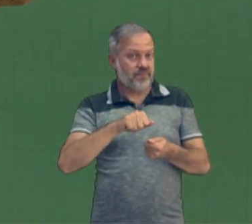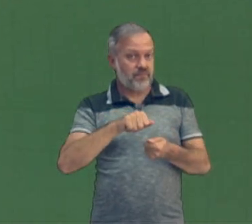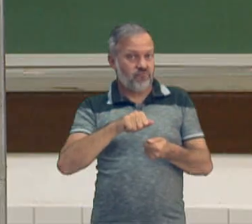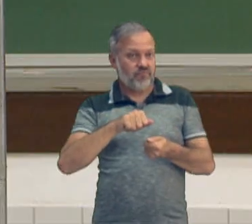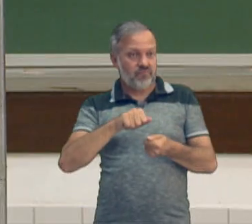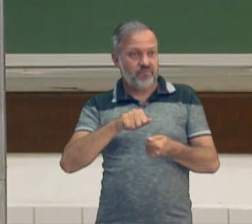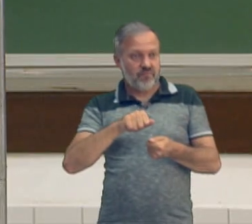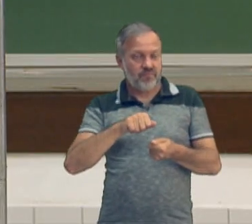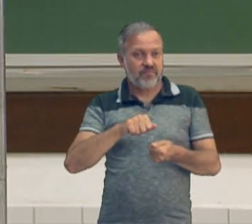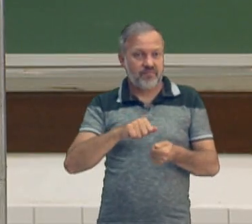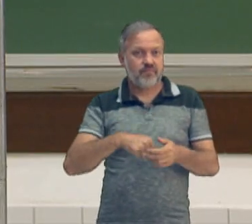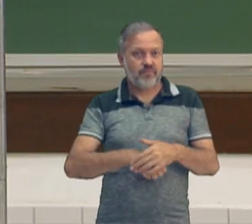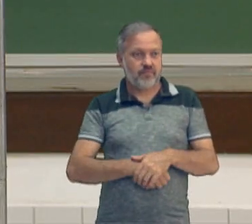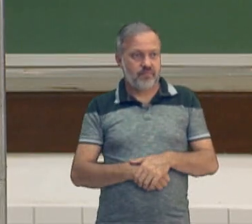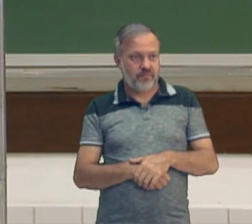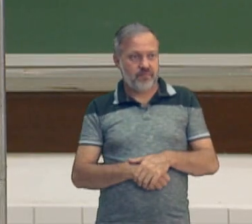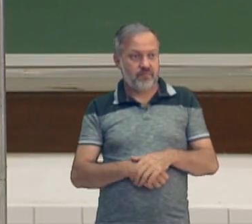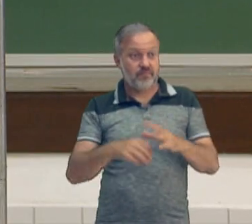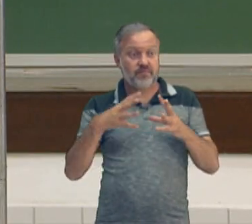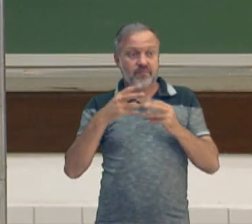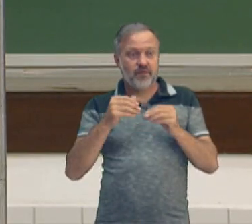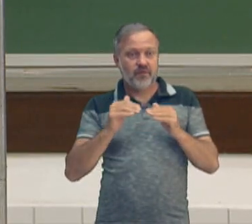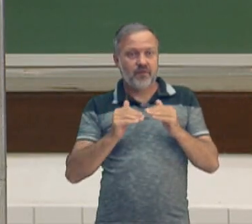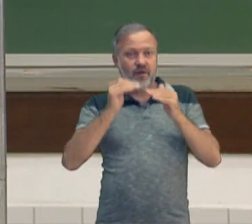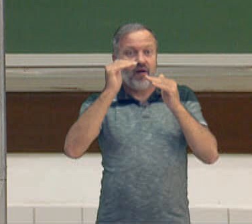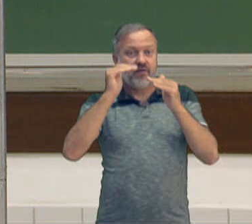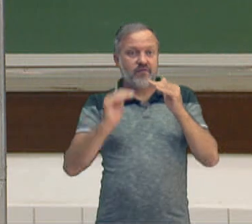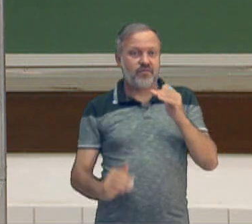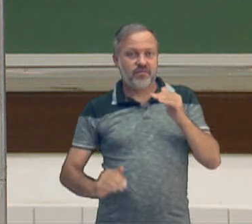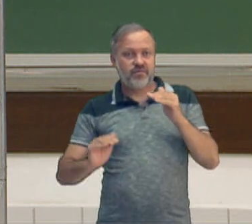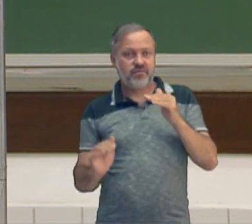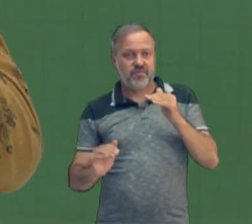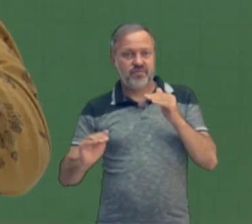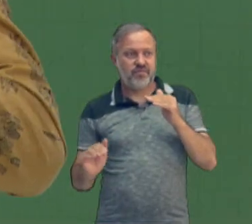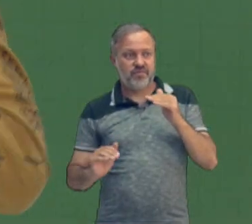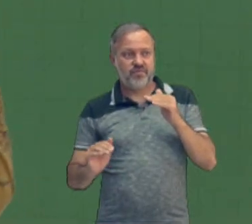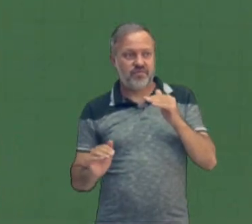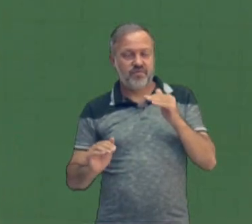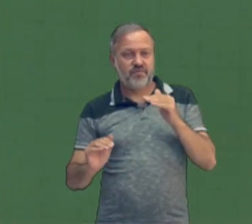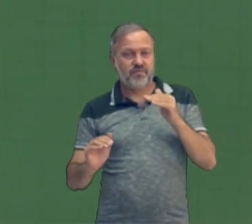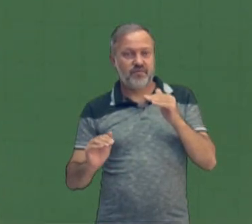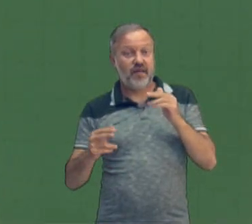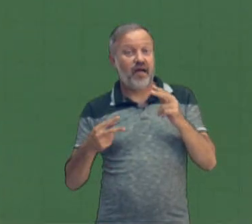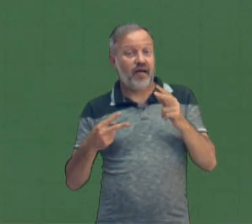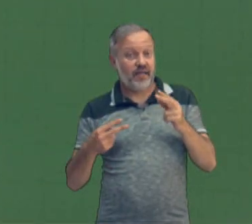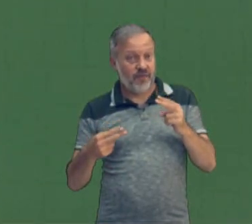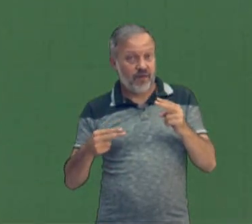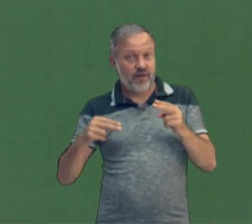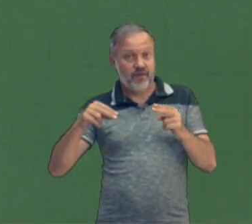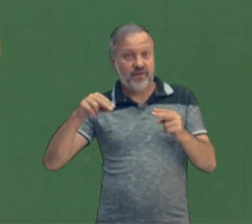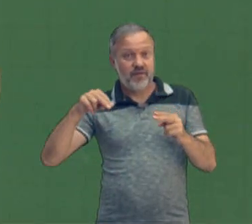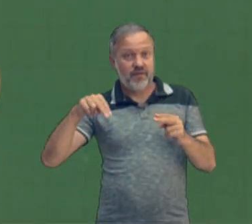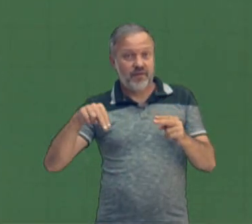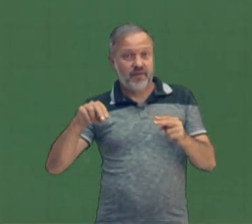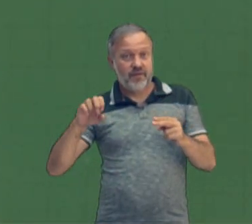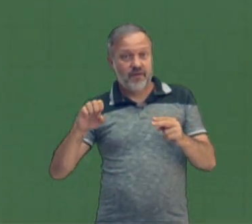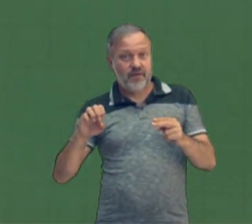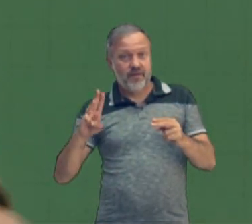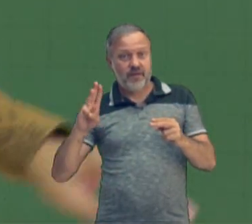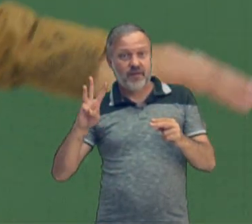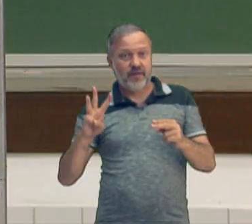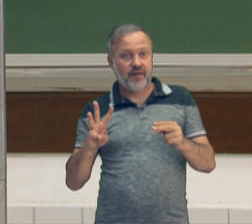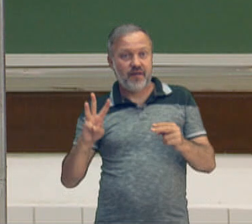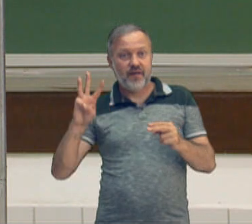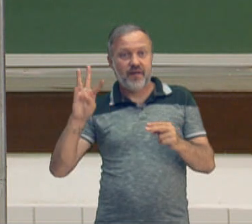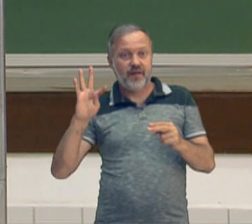religião milenar, o budismo. Tudo que sobe e desce está parecido aqui com Newton, né? A gravidade, tudo que subiu tem que descer, lei da